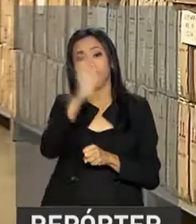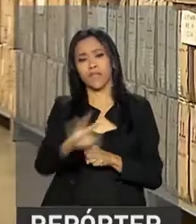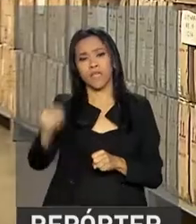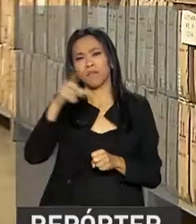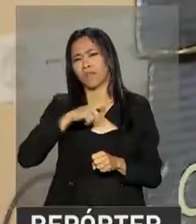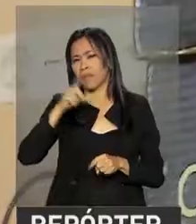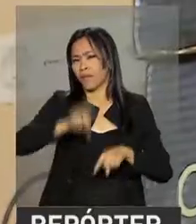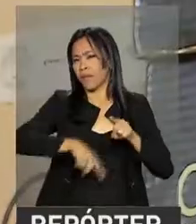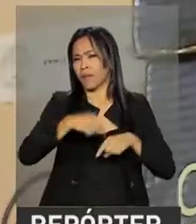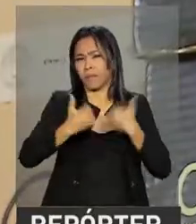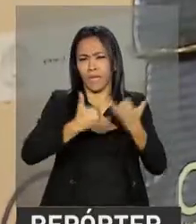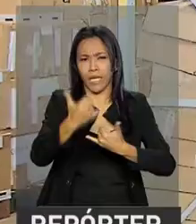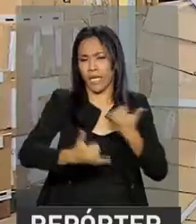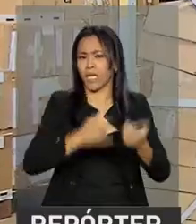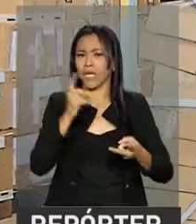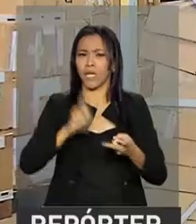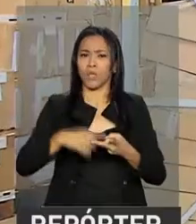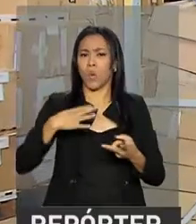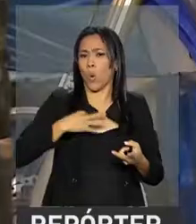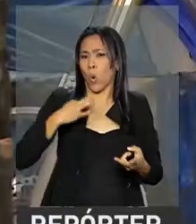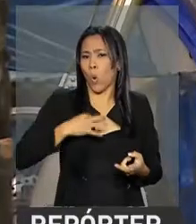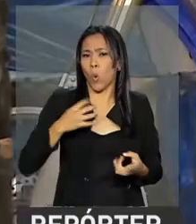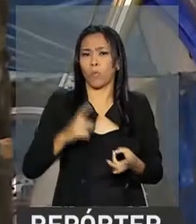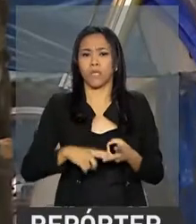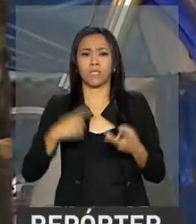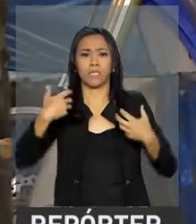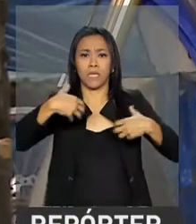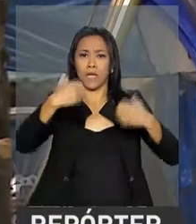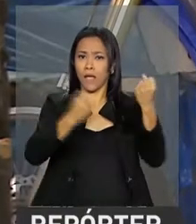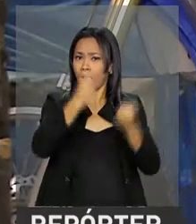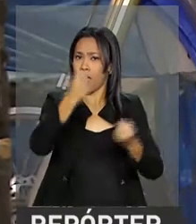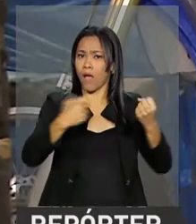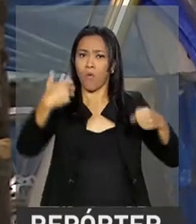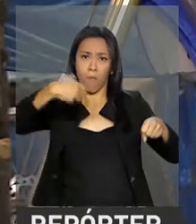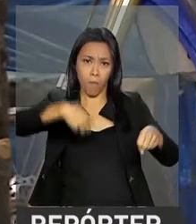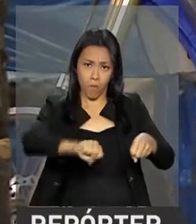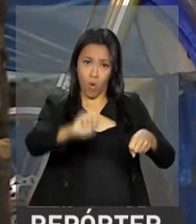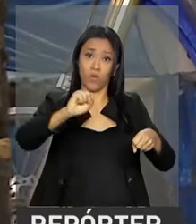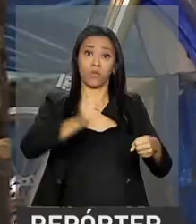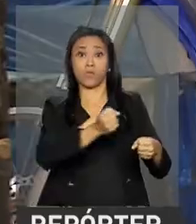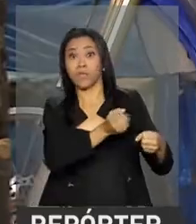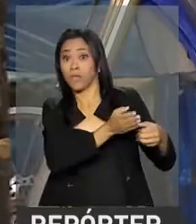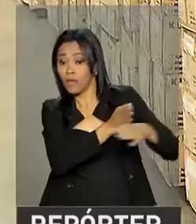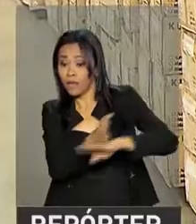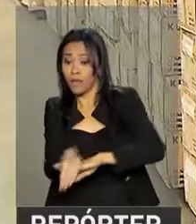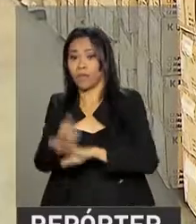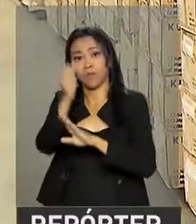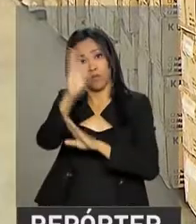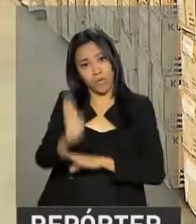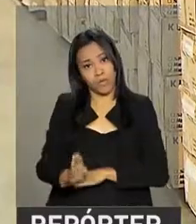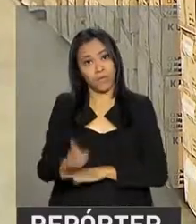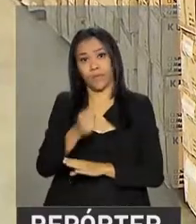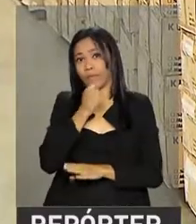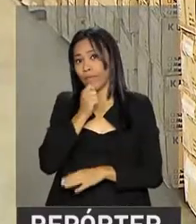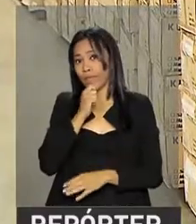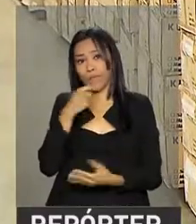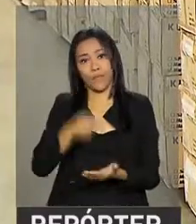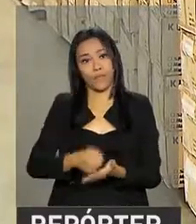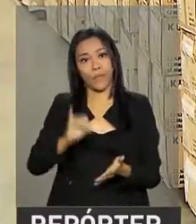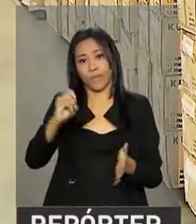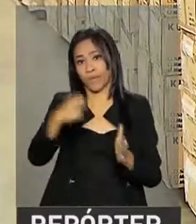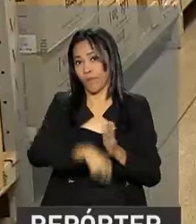roupas eletrônicos e até carros e motos que entram no país como contrabando ou sem pagar todos os